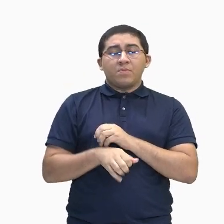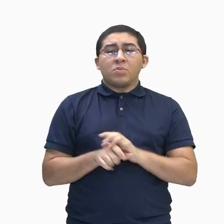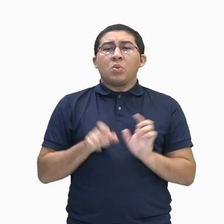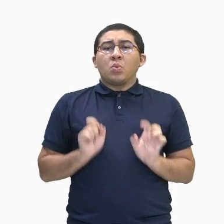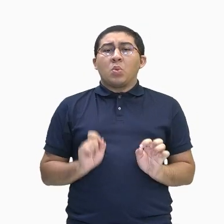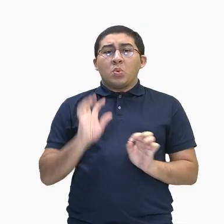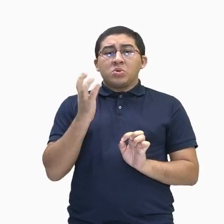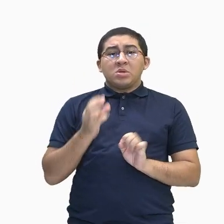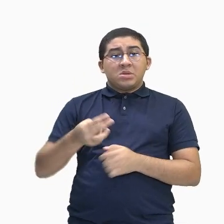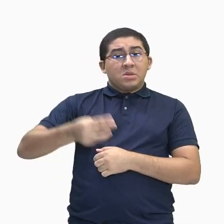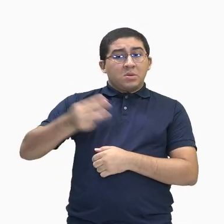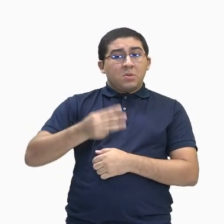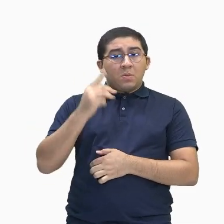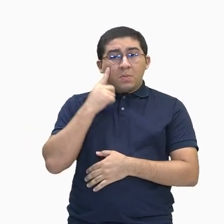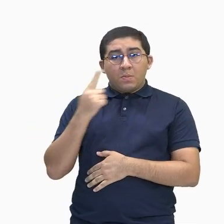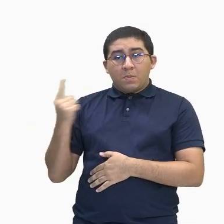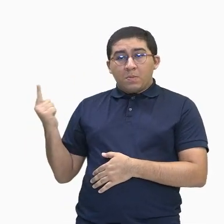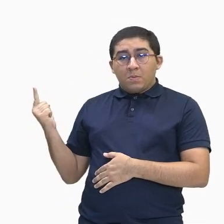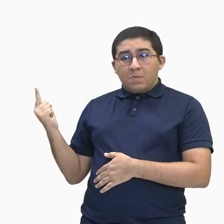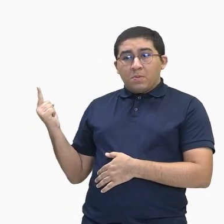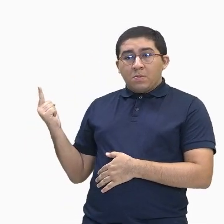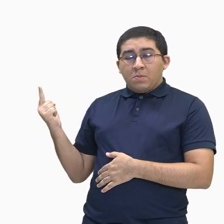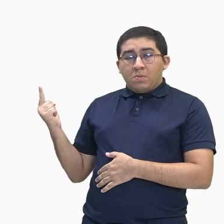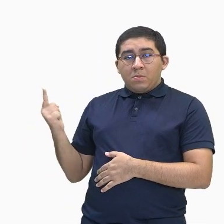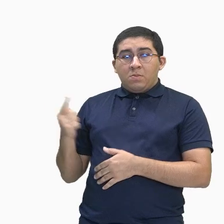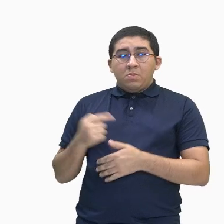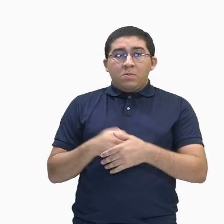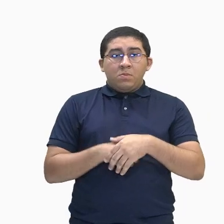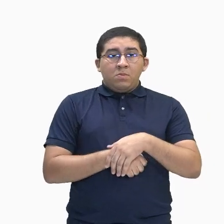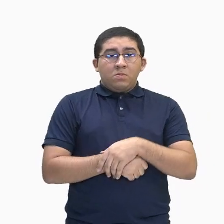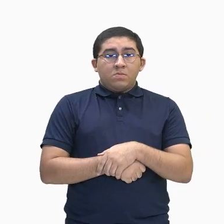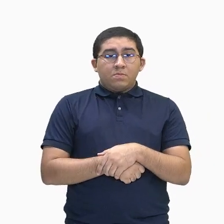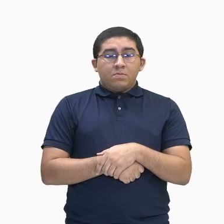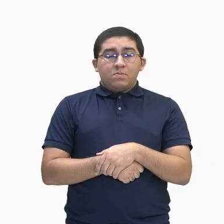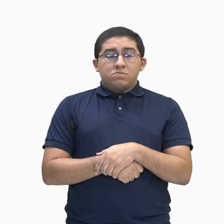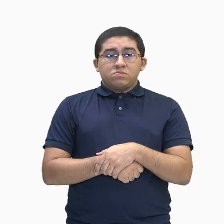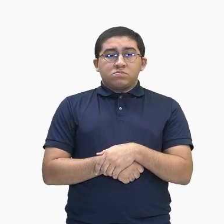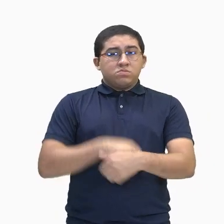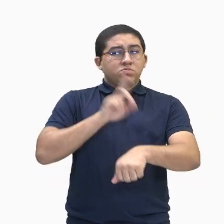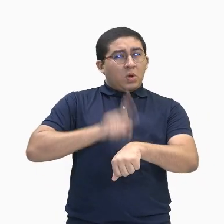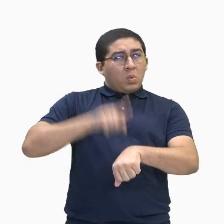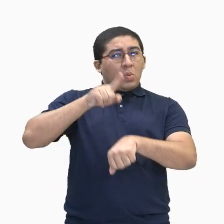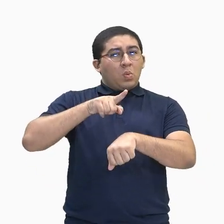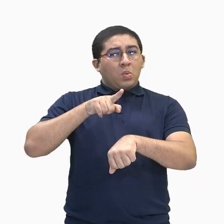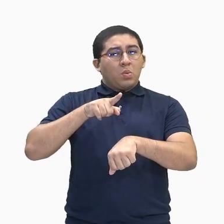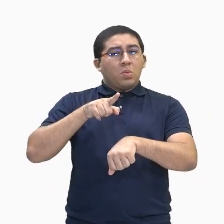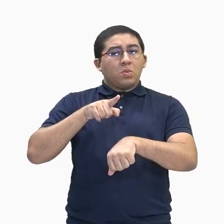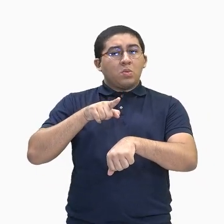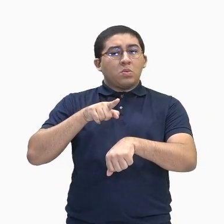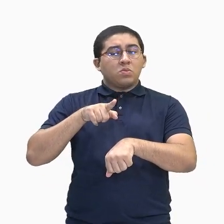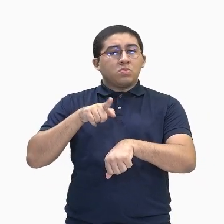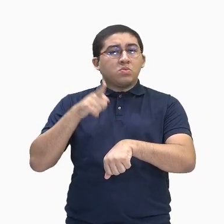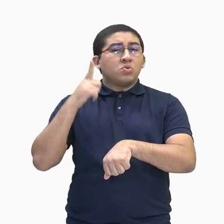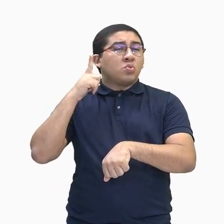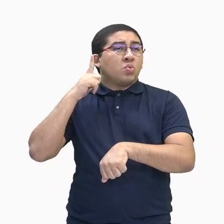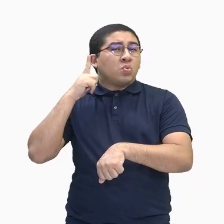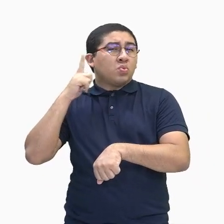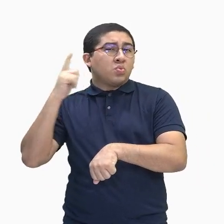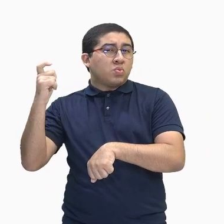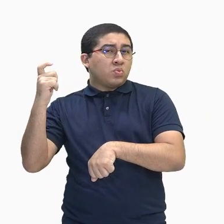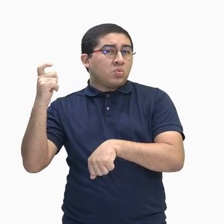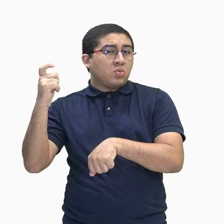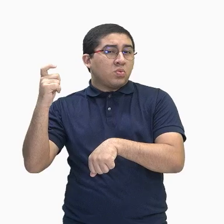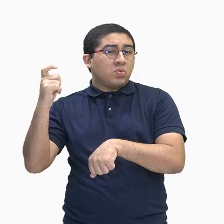cena 3? Vejam. Suddenly, de repente, tá? They heard a